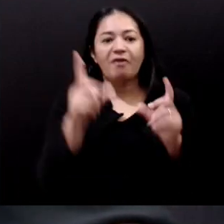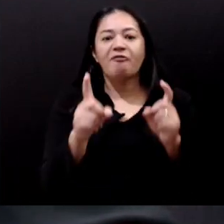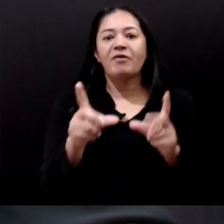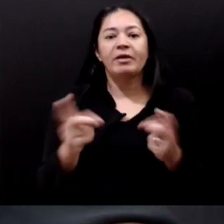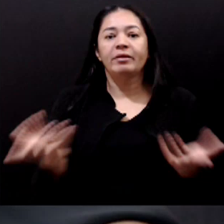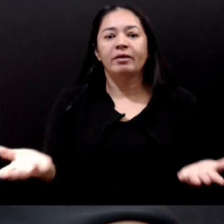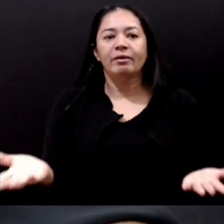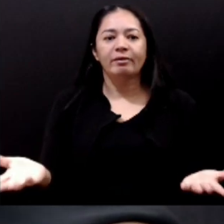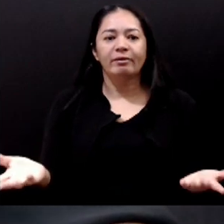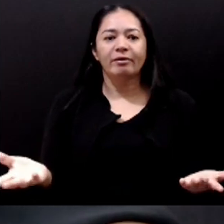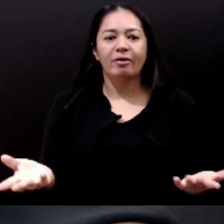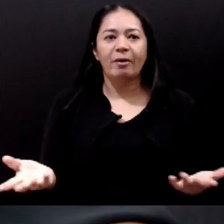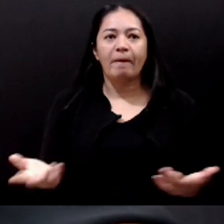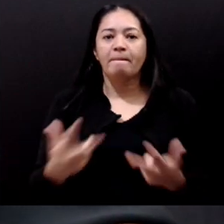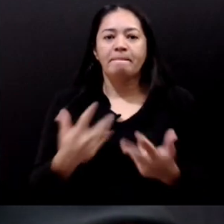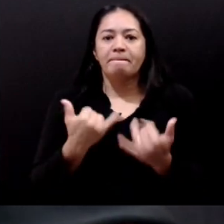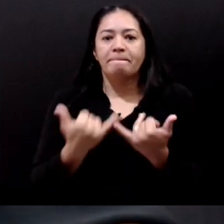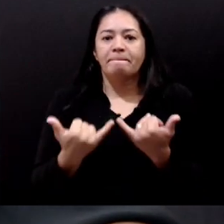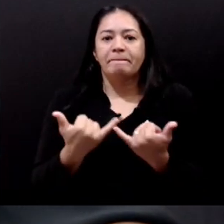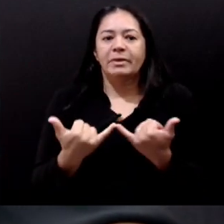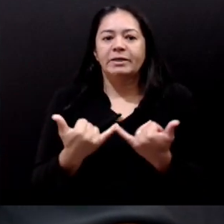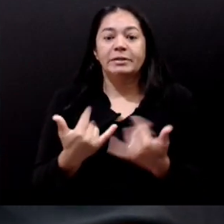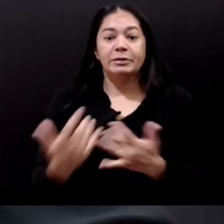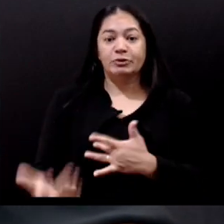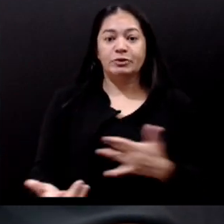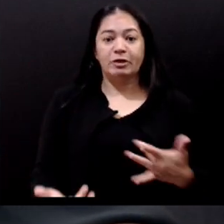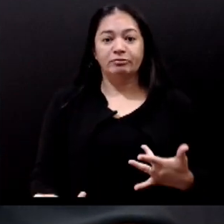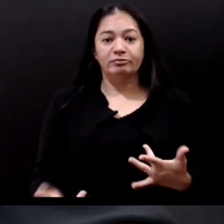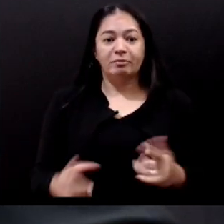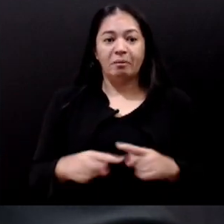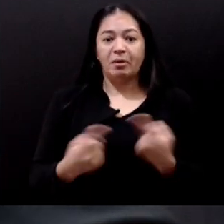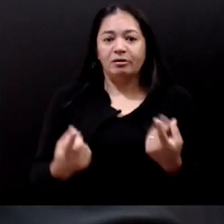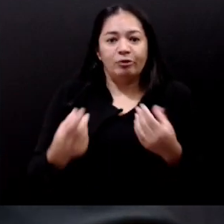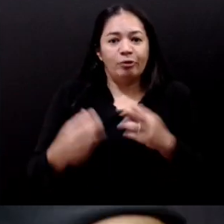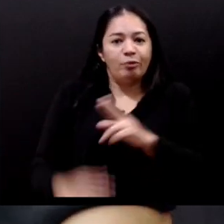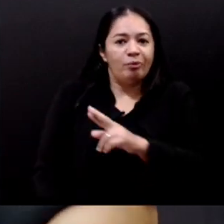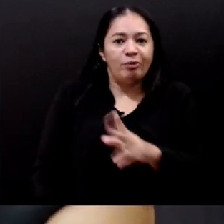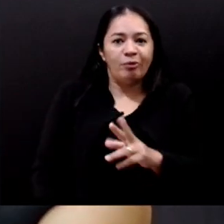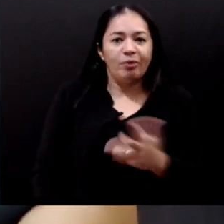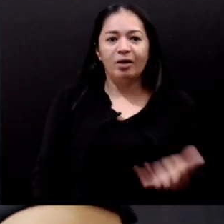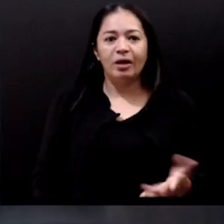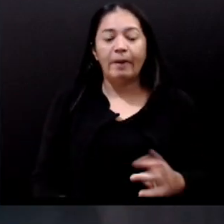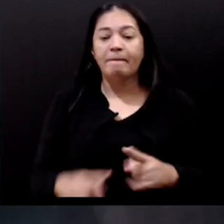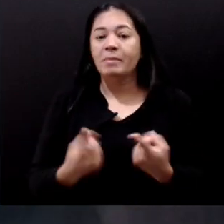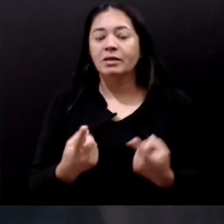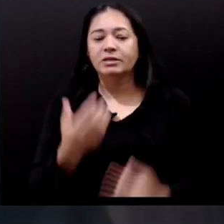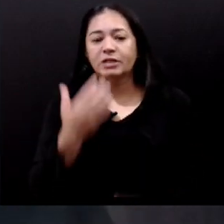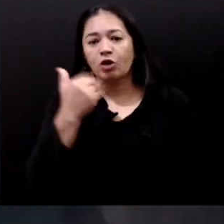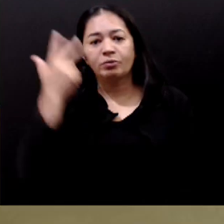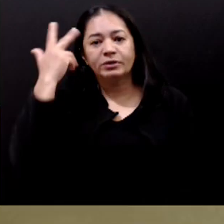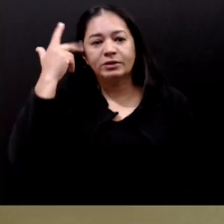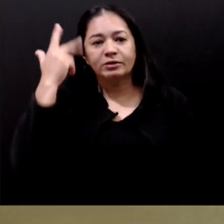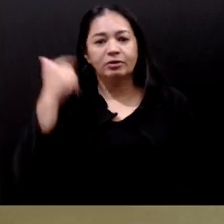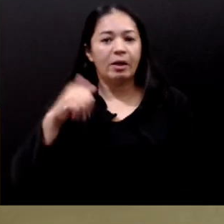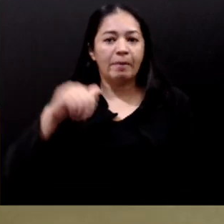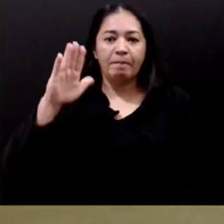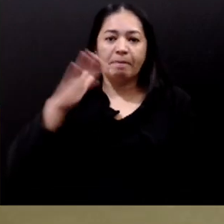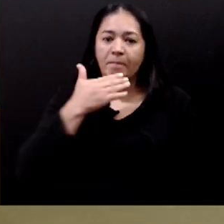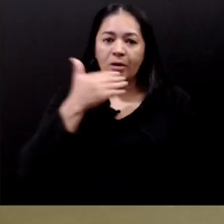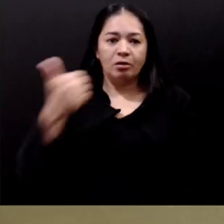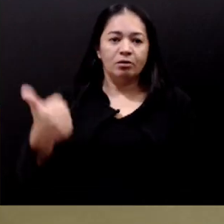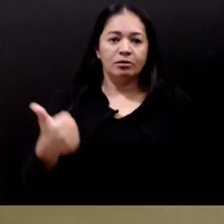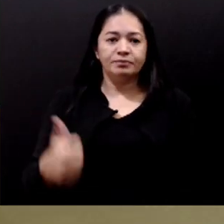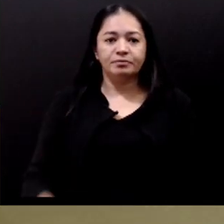algo realmente saudável, enquanto a alimentação mais natural é muito mais saudável. Muito bem. Quando a gente fala